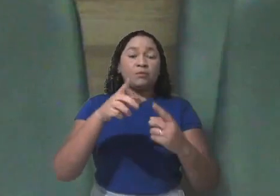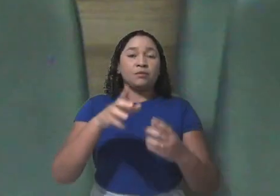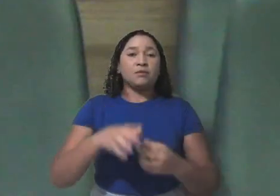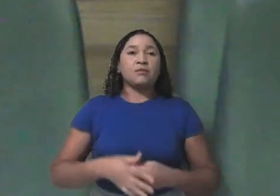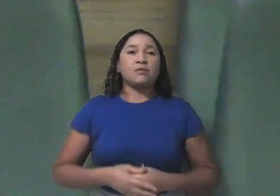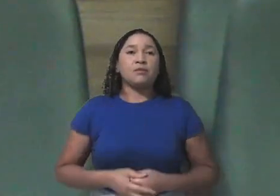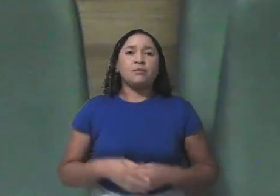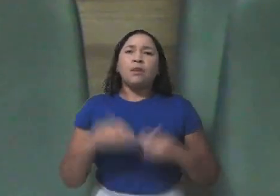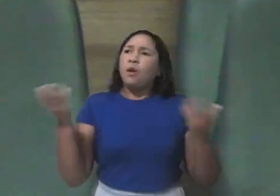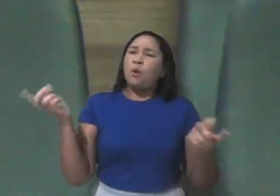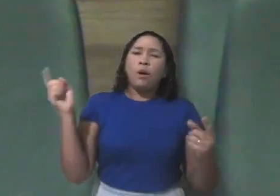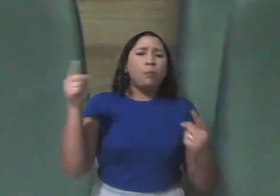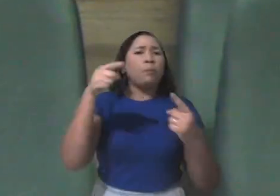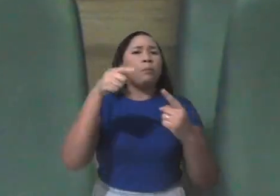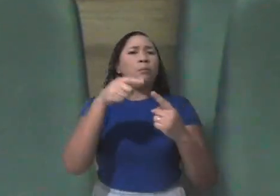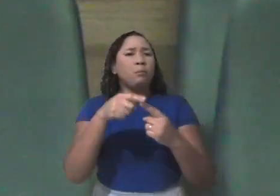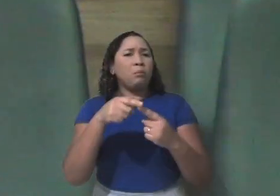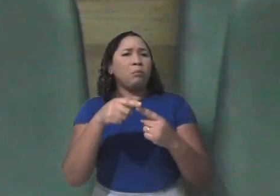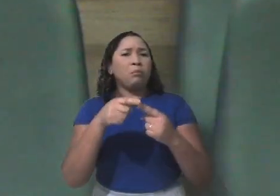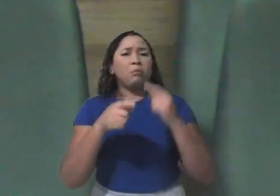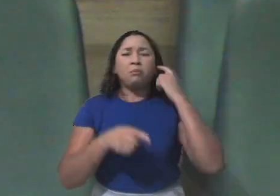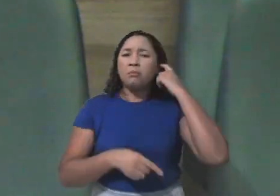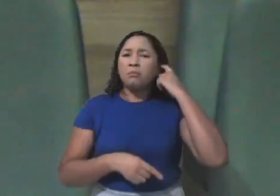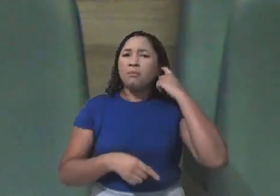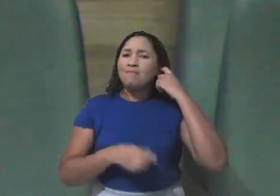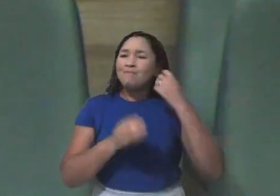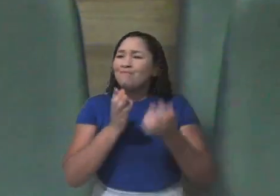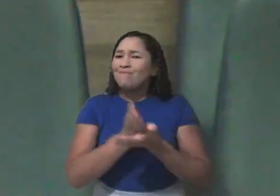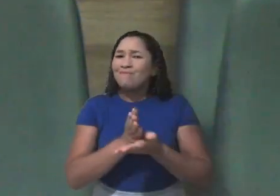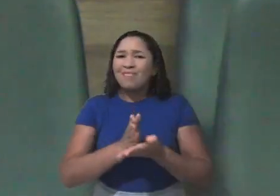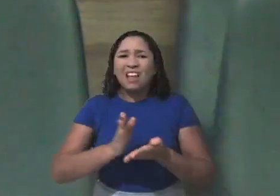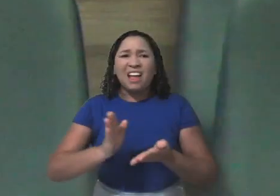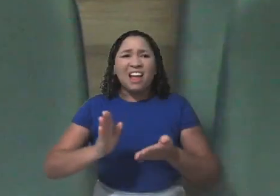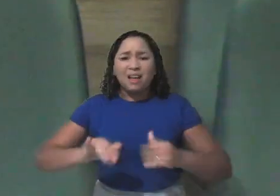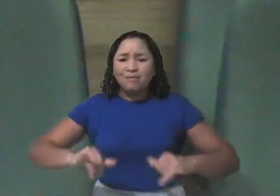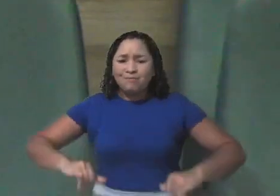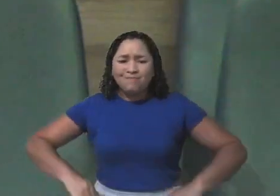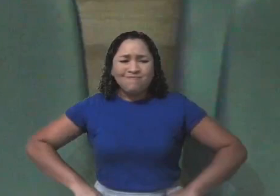essa? Para cessar a transgressão,